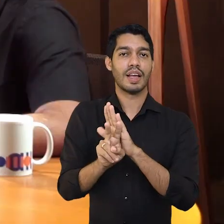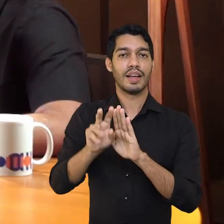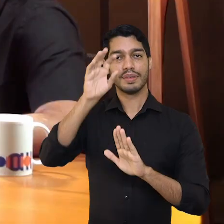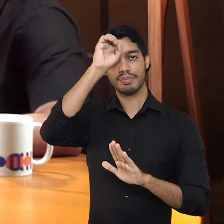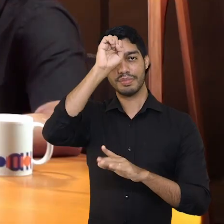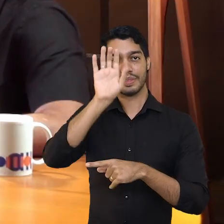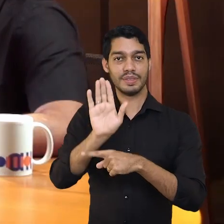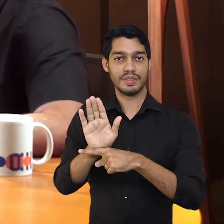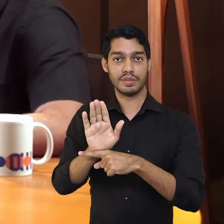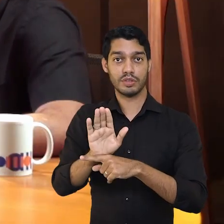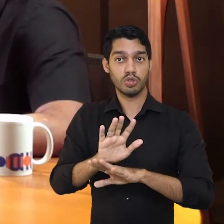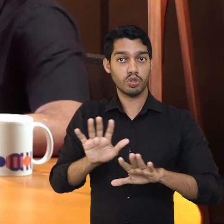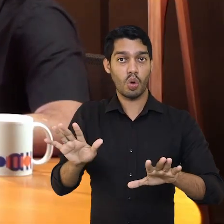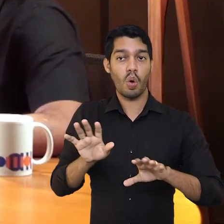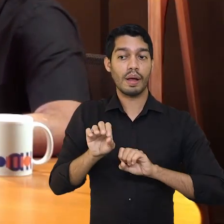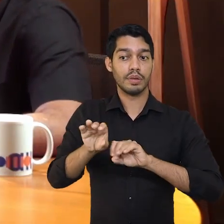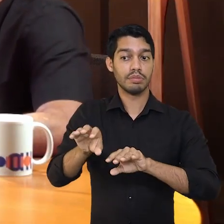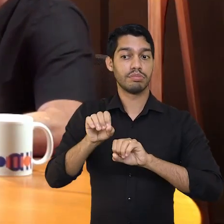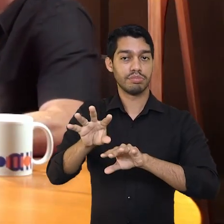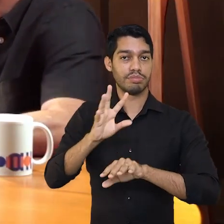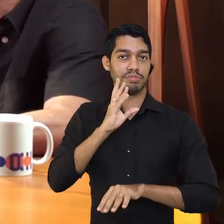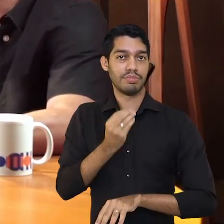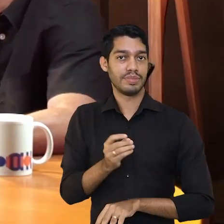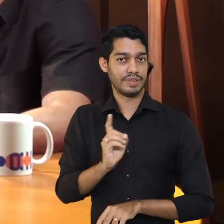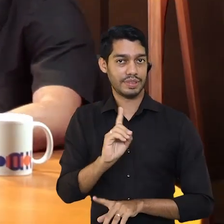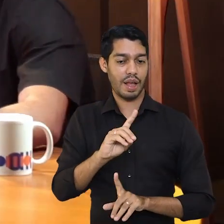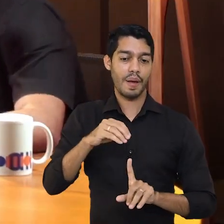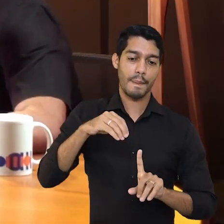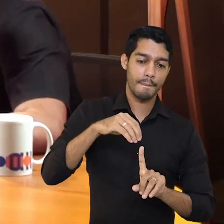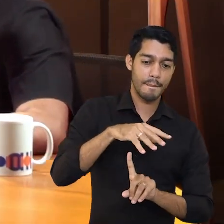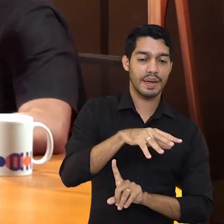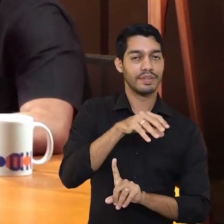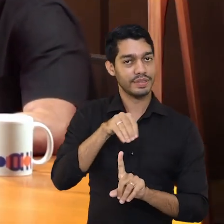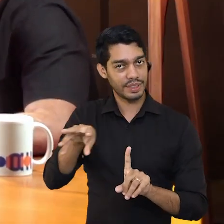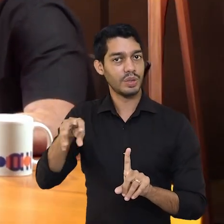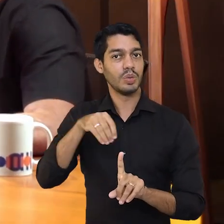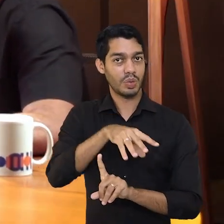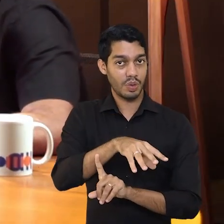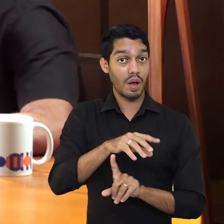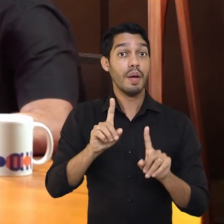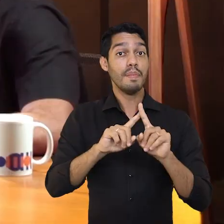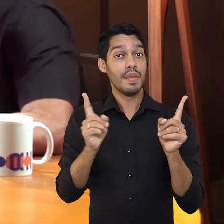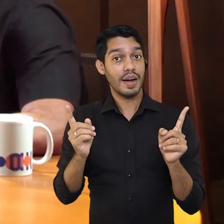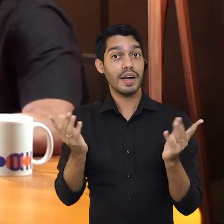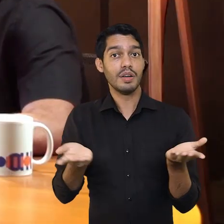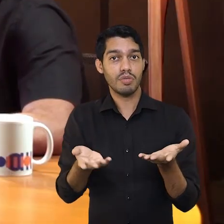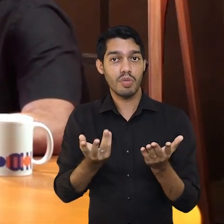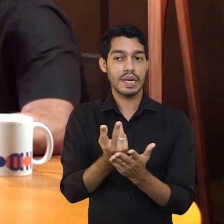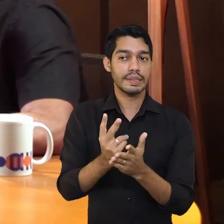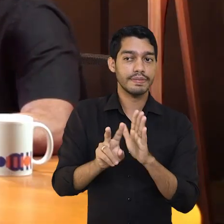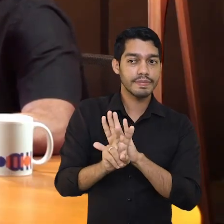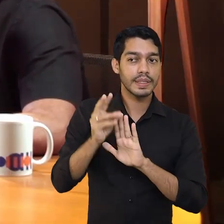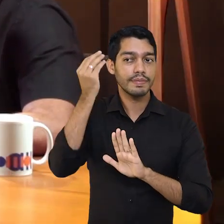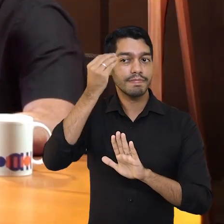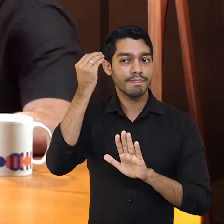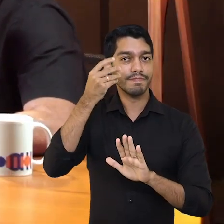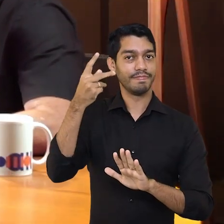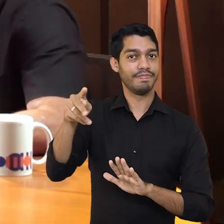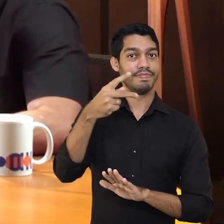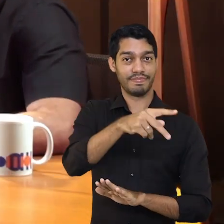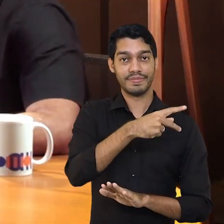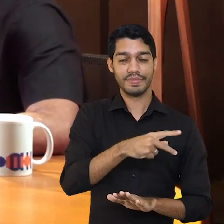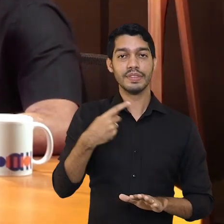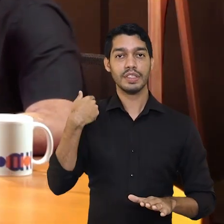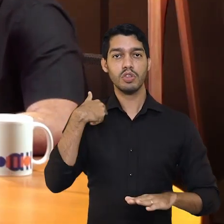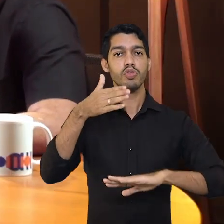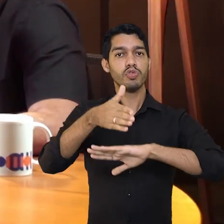gente não é mais o transmissor do conhecimento, a gente é mediador também ainda, mas a gente é muito mais um designer de experiências de aprendizado.